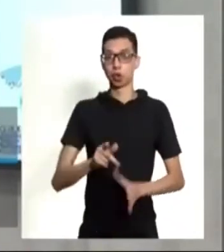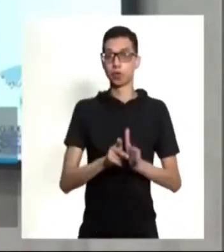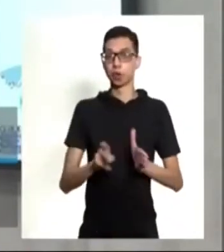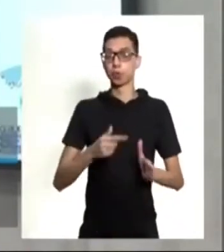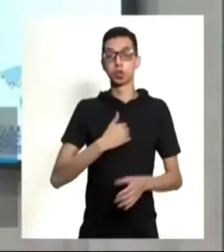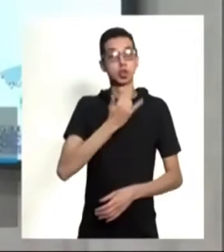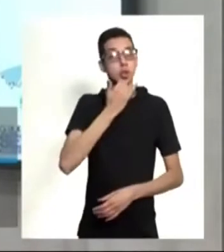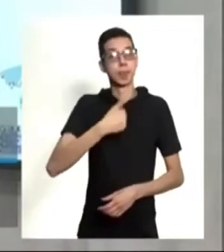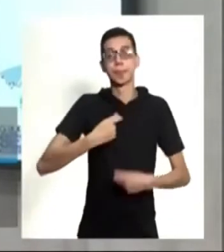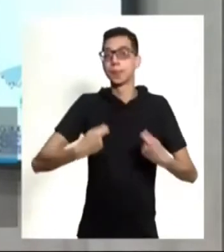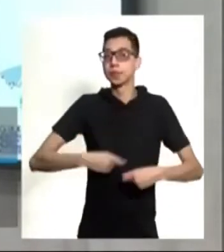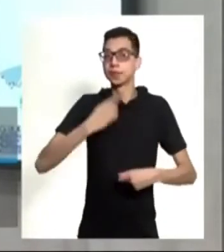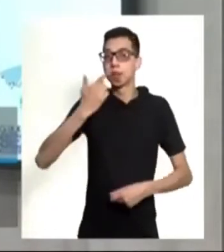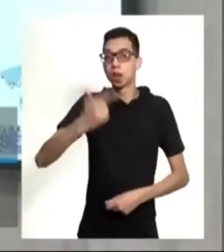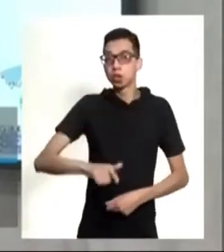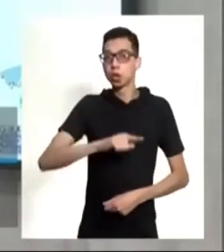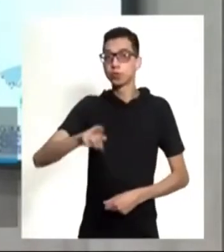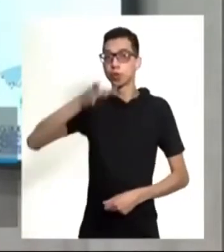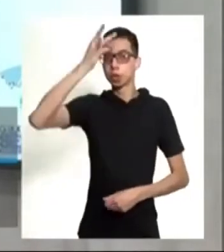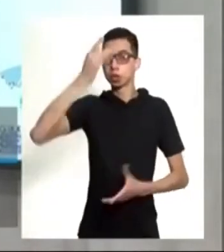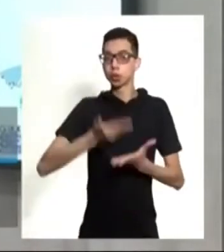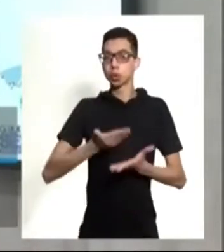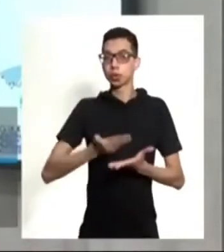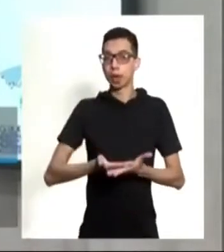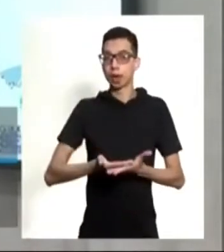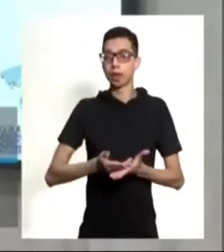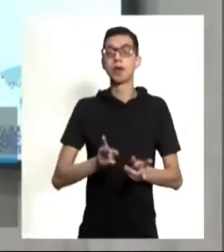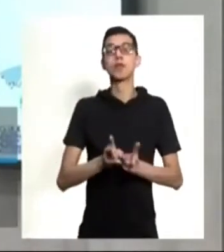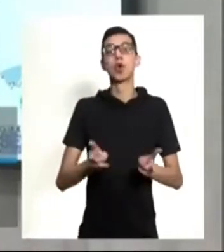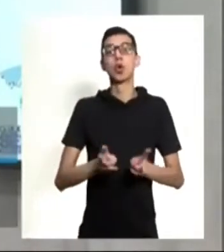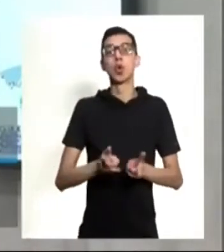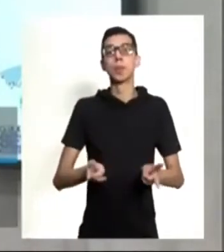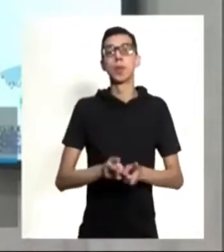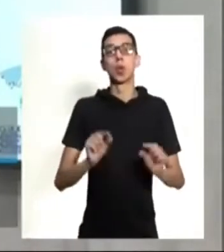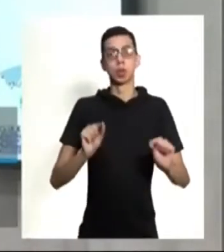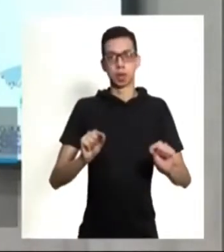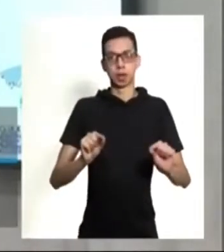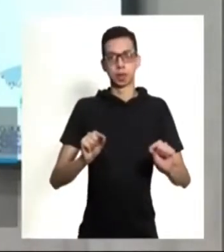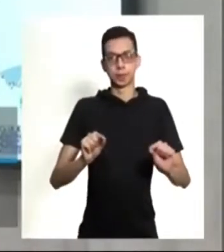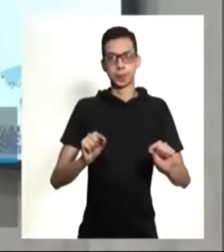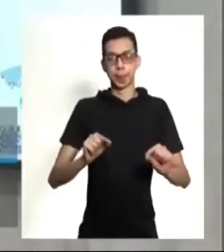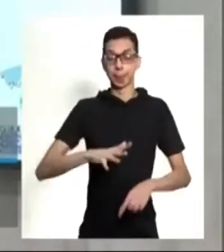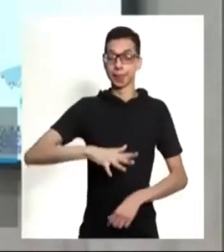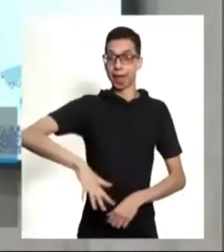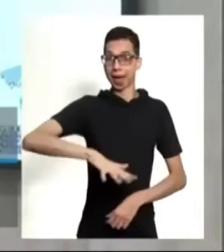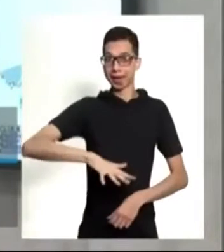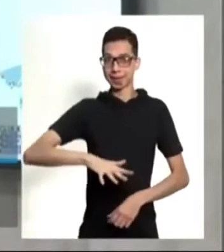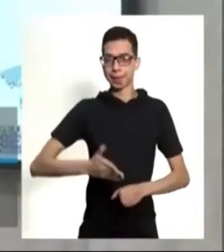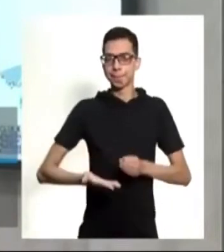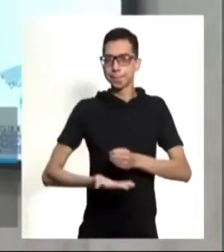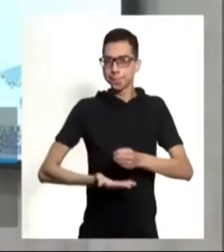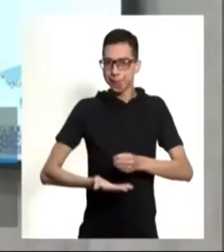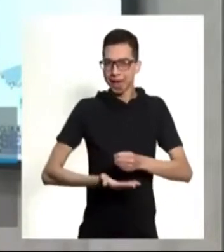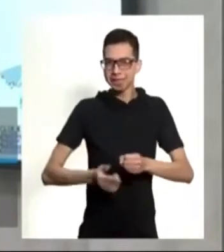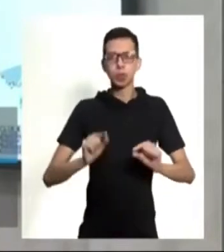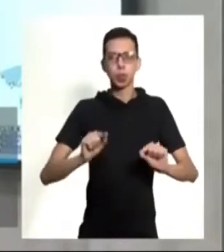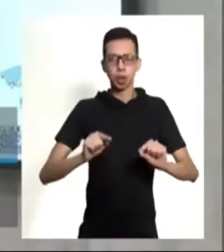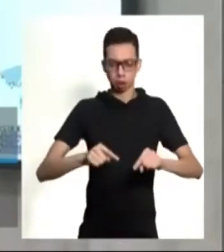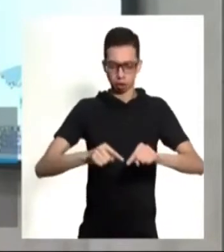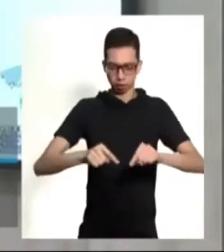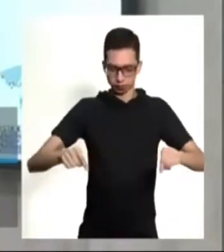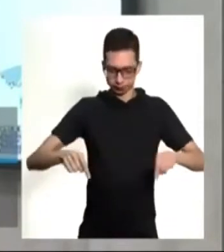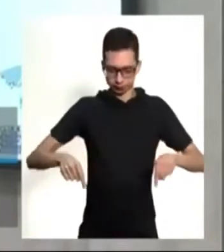preciso, bora lá, vamos estudar. Volume é a área da base vezes a altura. Lembra que as bases são sempre idênticas em